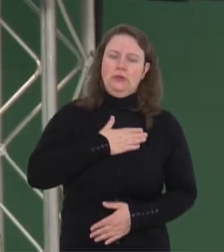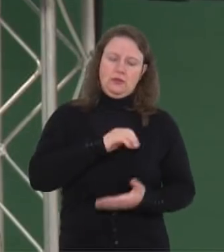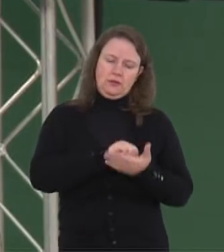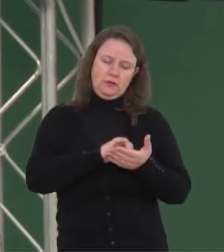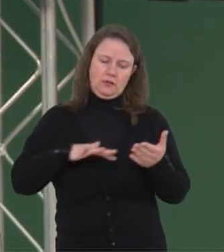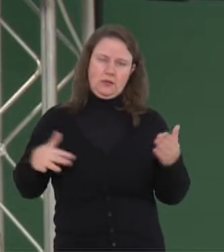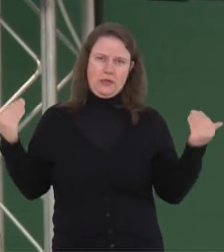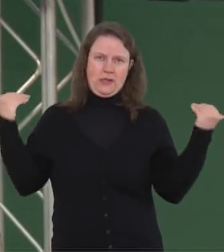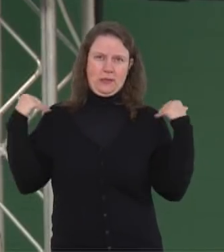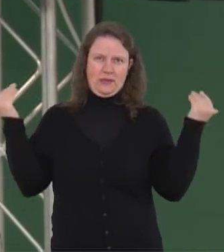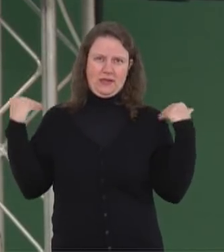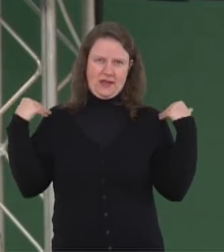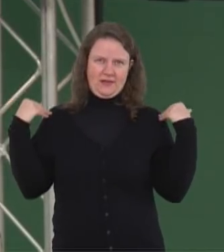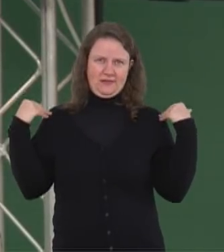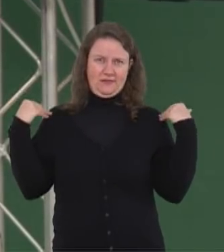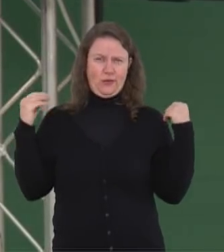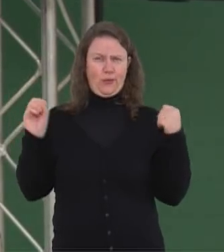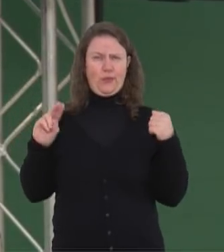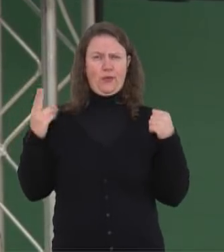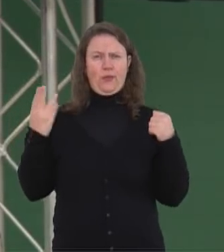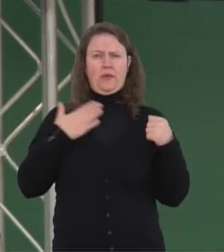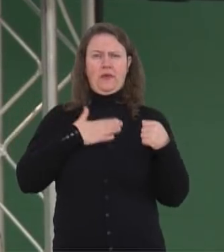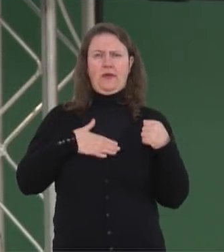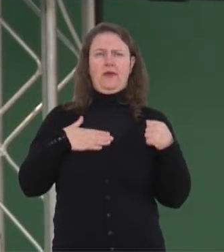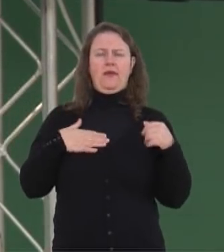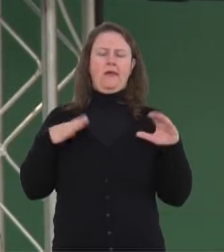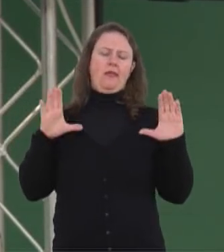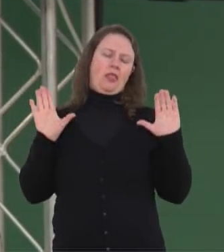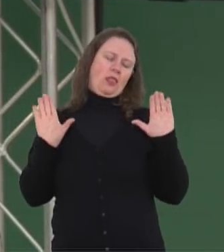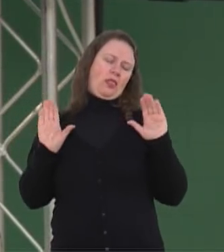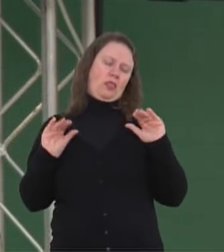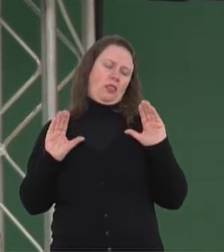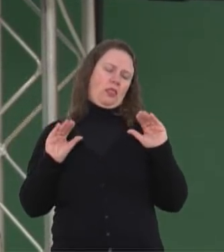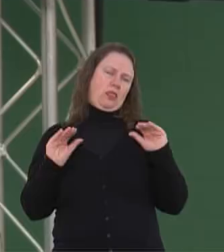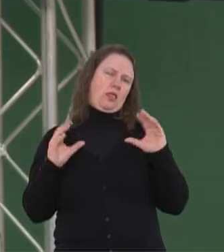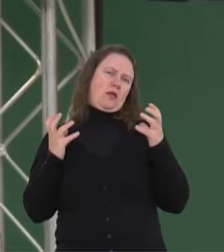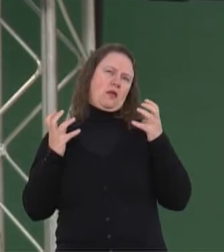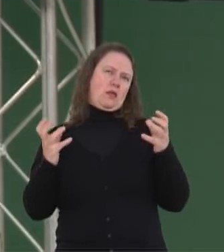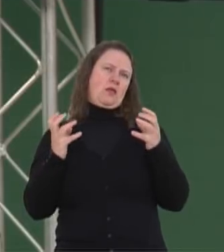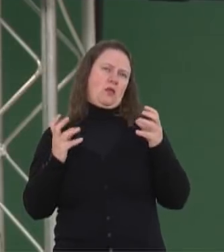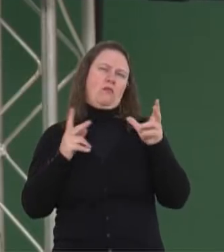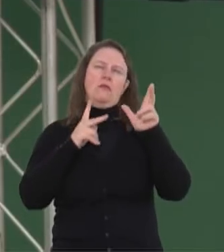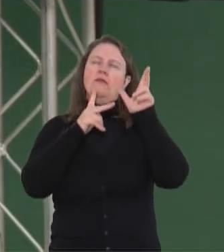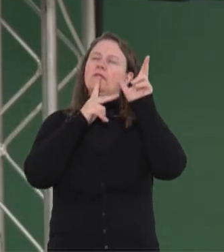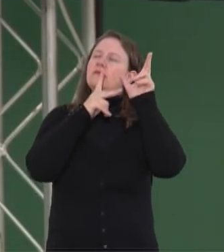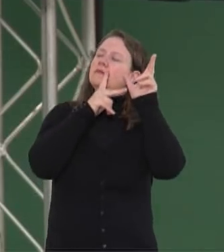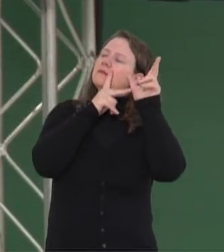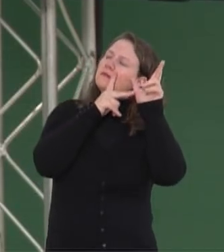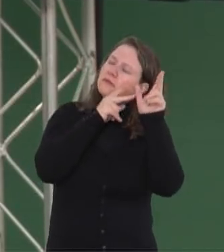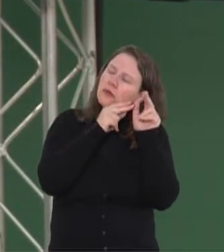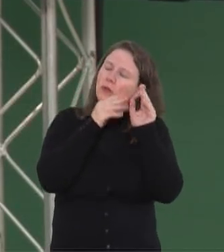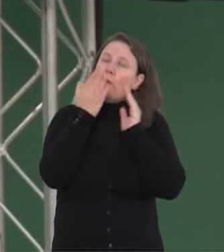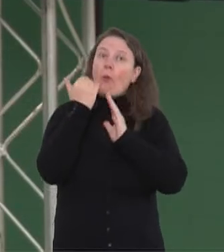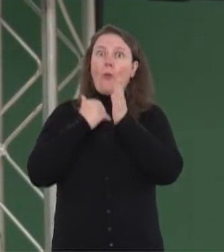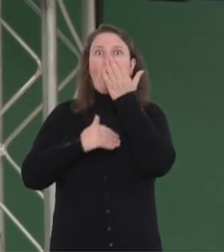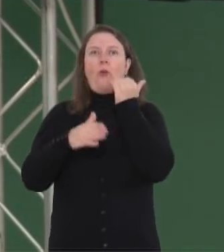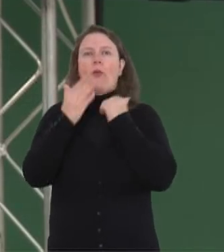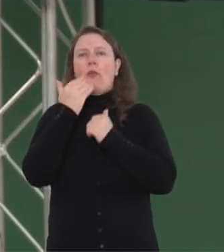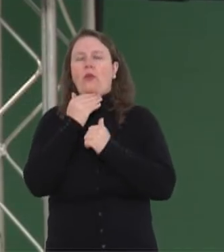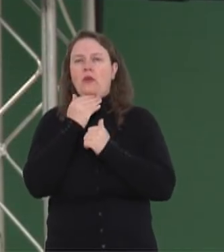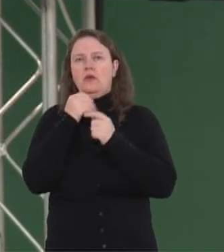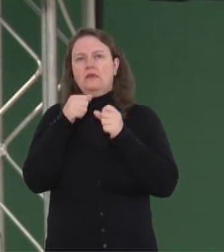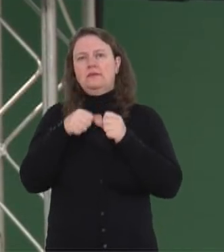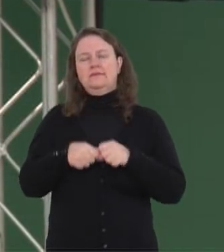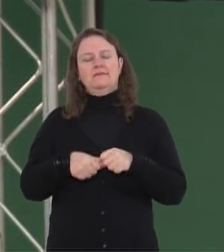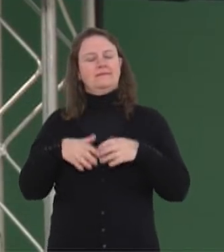atividades físicas? Ou será que ele gosta só de fazer o que ele quer? Dormir, comer, ficar